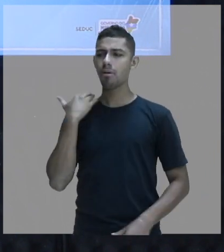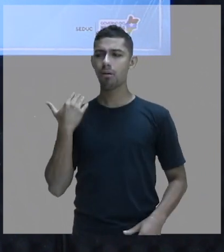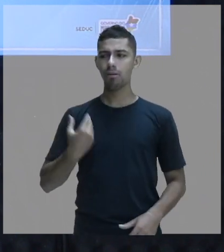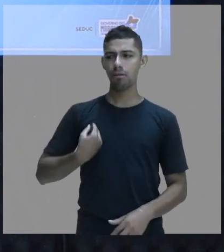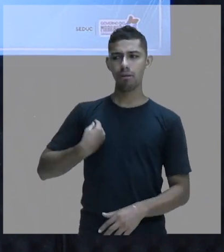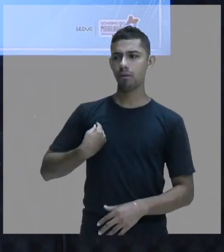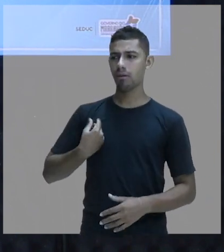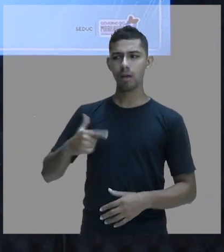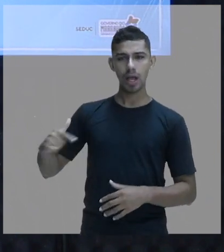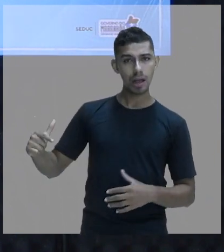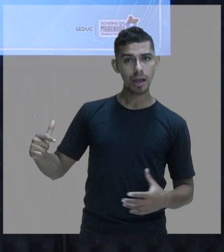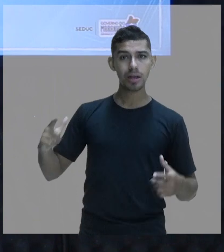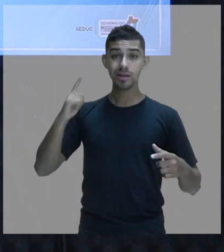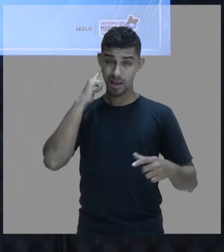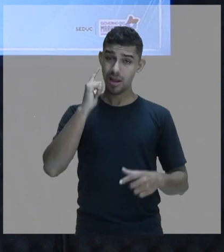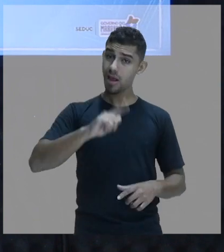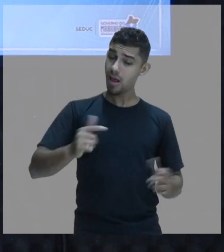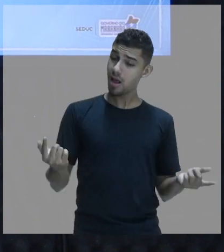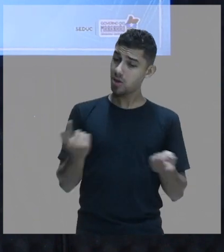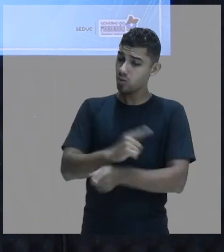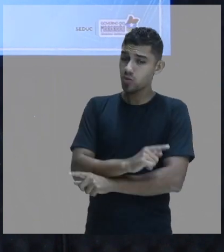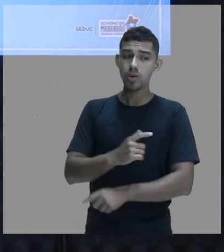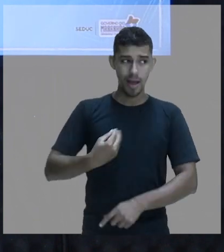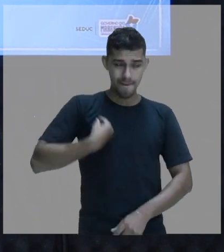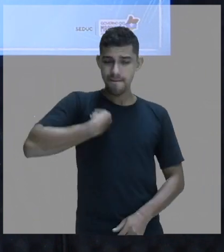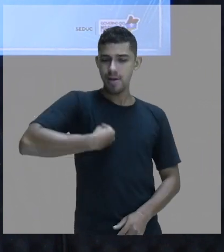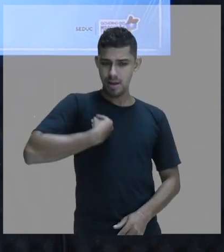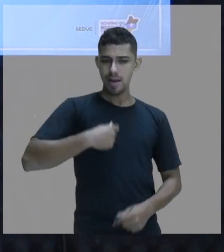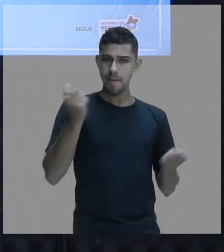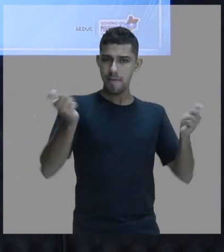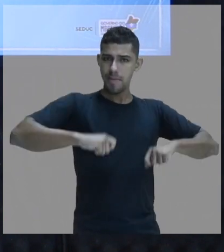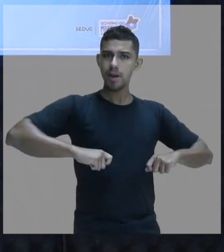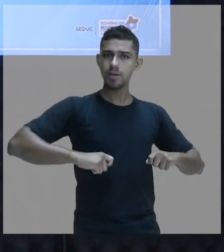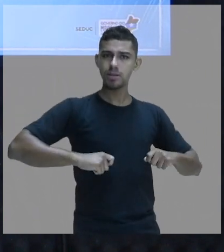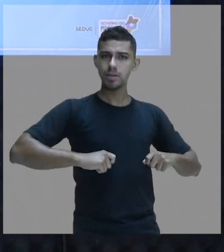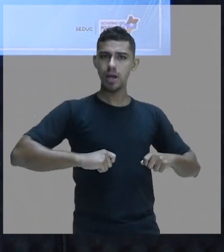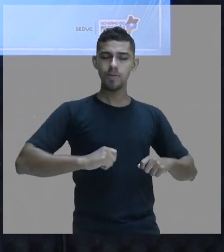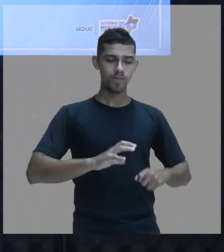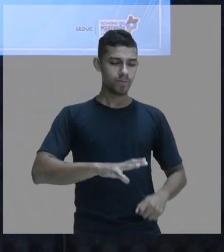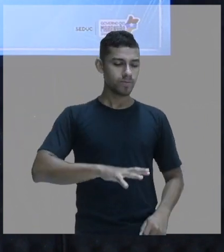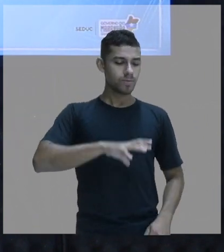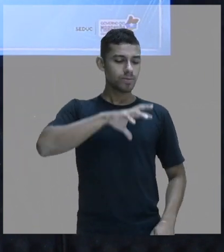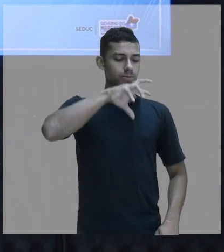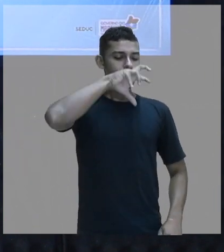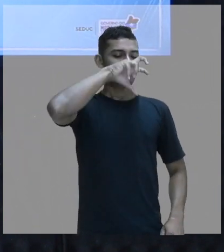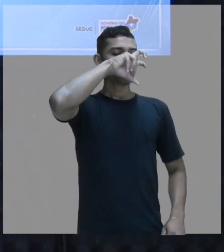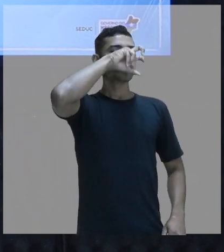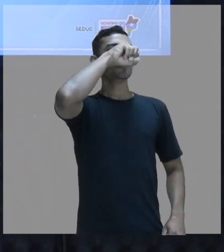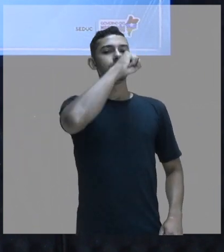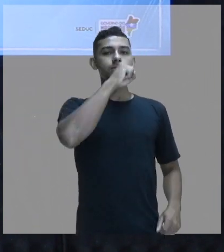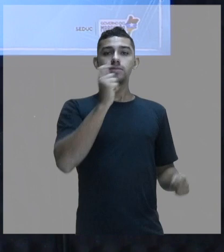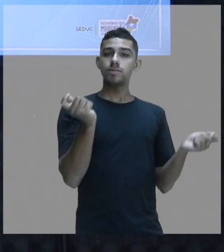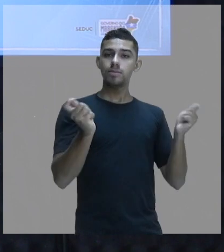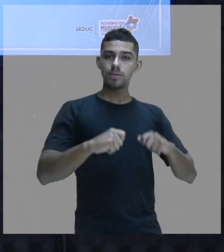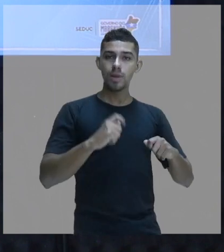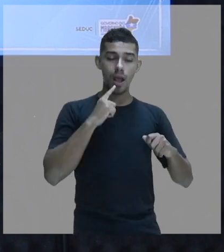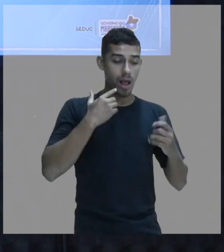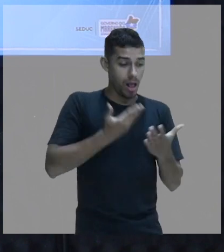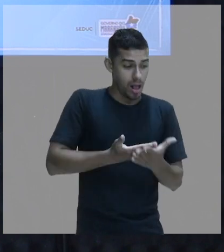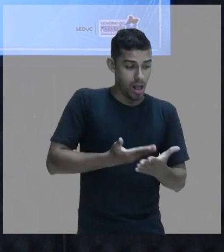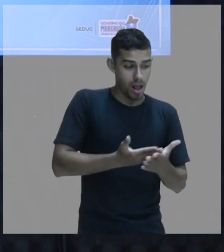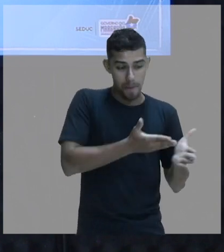sistema vivo. E por ser vivo, ele necessita de nutrientes, ele necessita de oxigênio. Então, nessa aula de hoje, nós